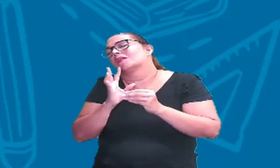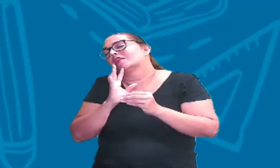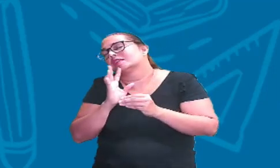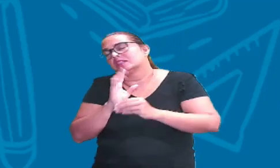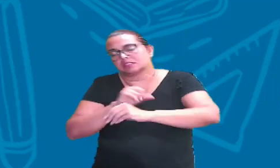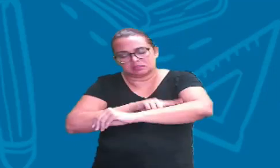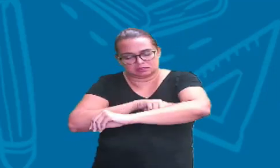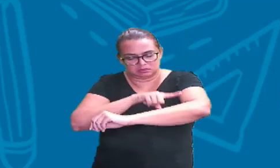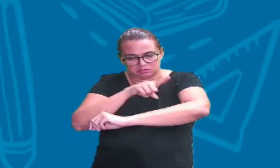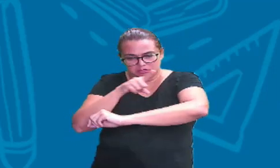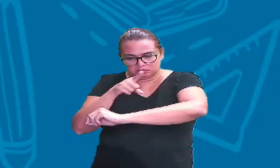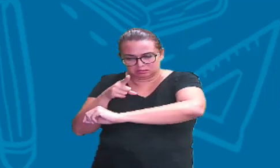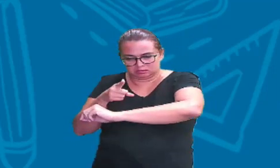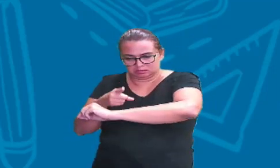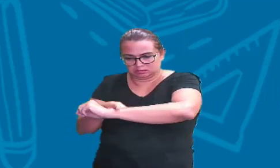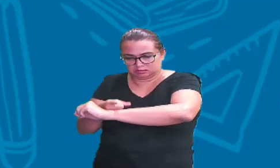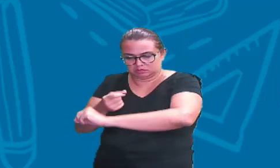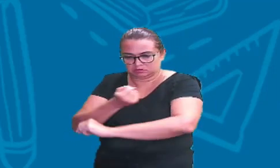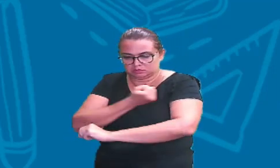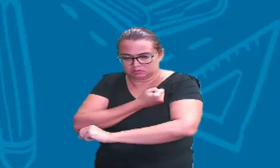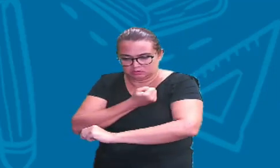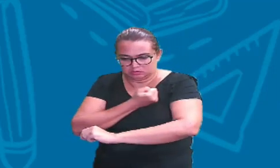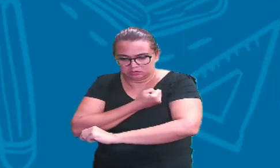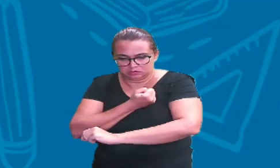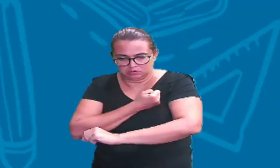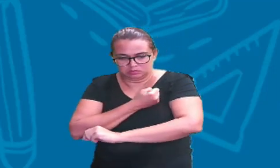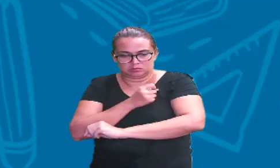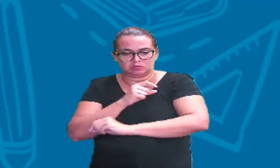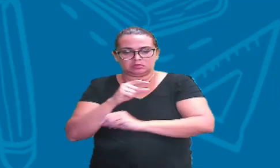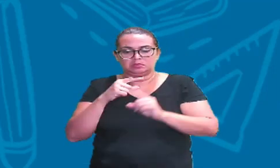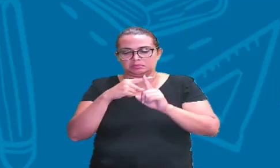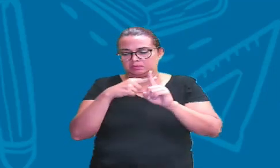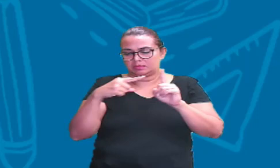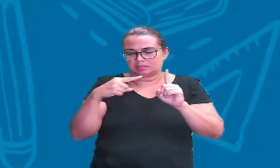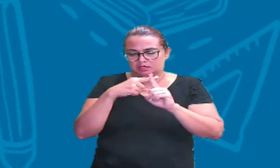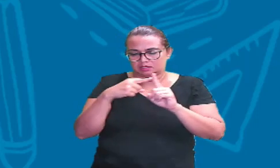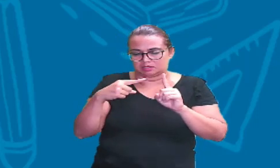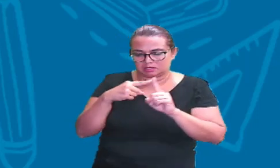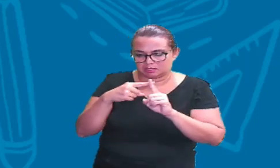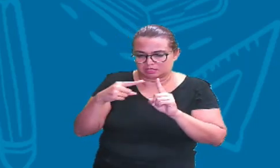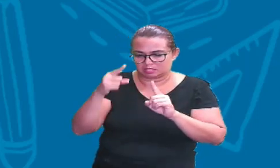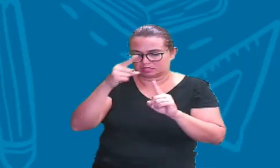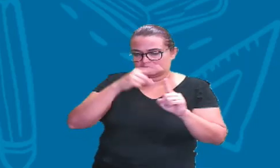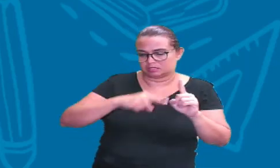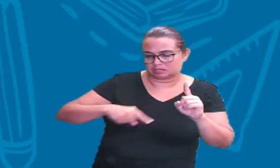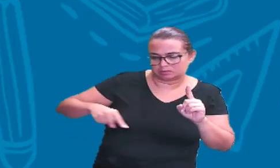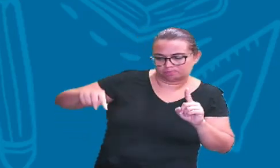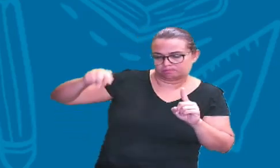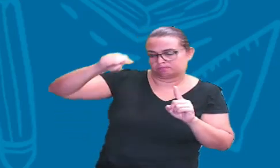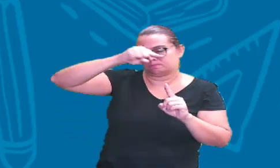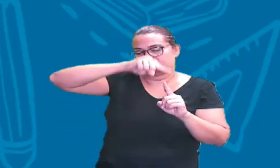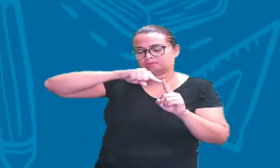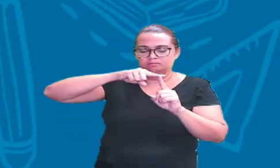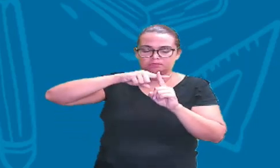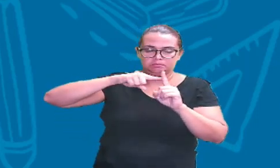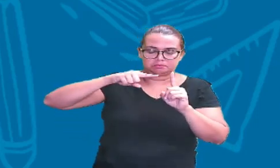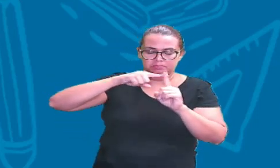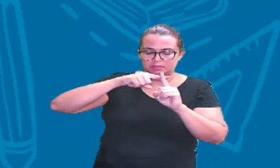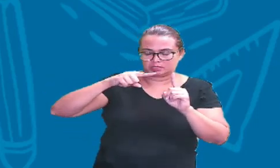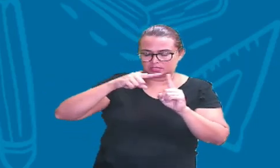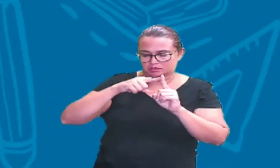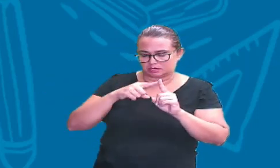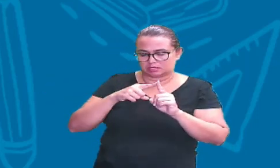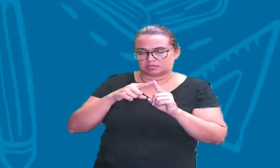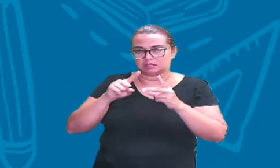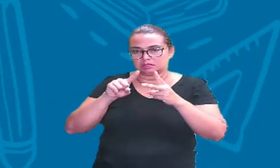consigo identificar, que é um ângulo a metade de uma volta, ou seja,